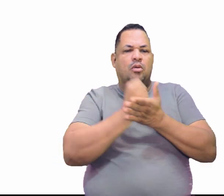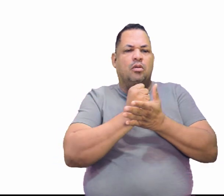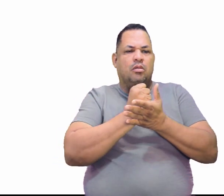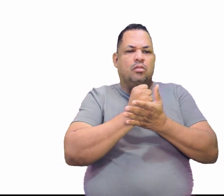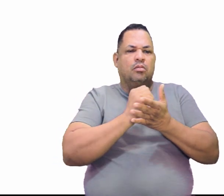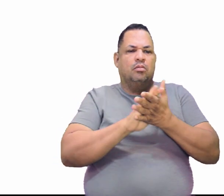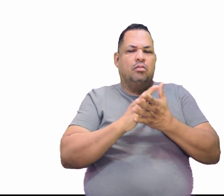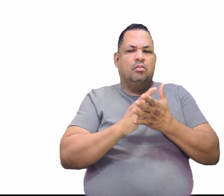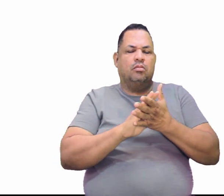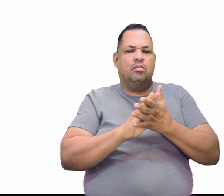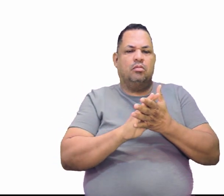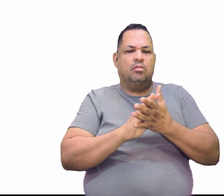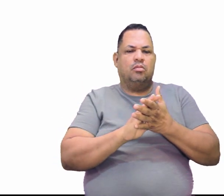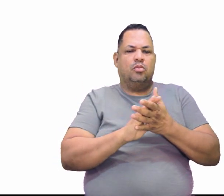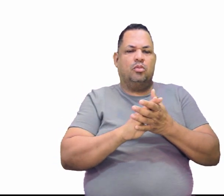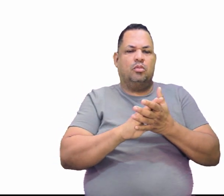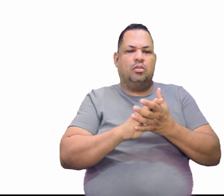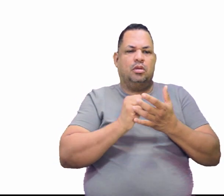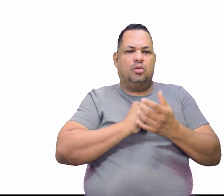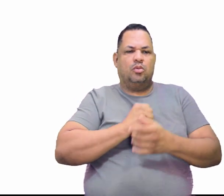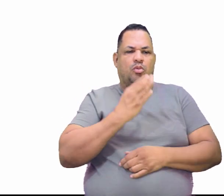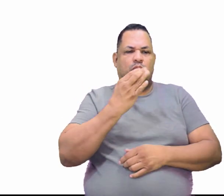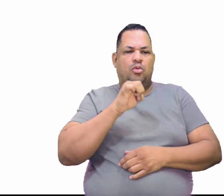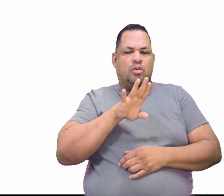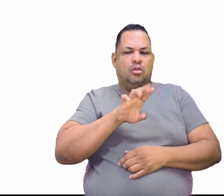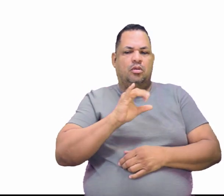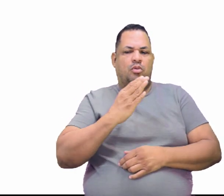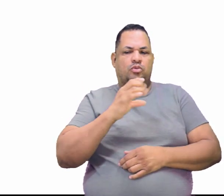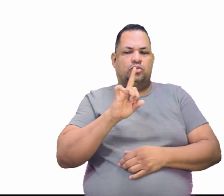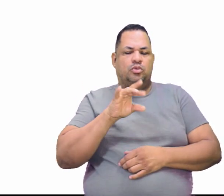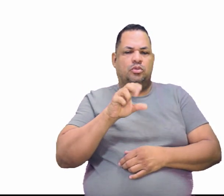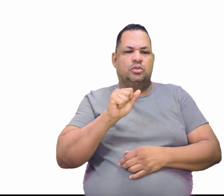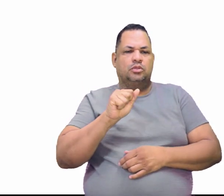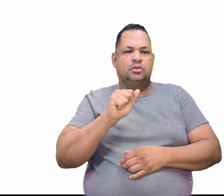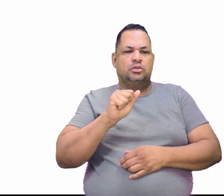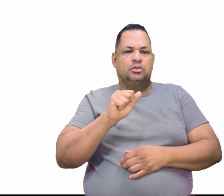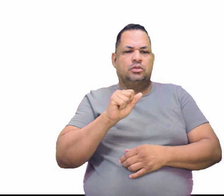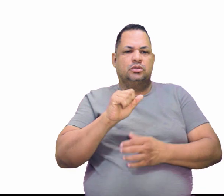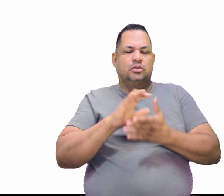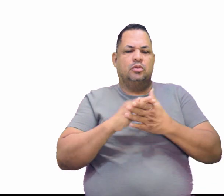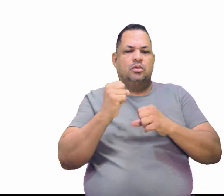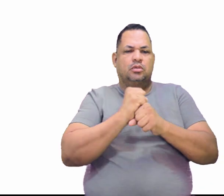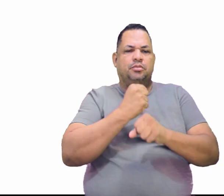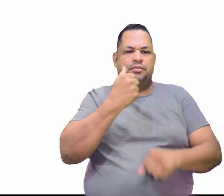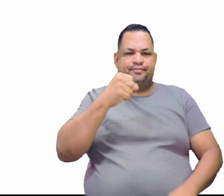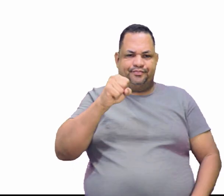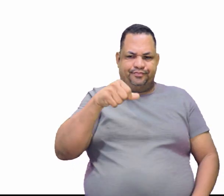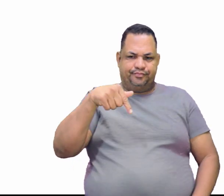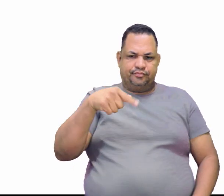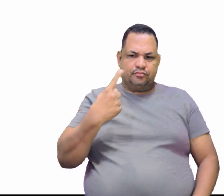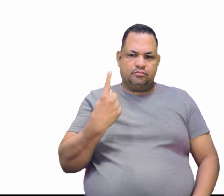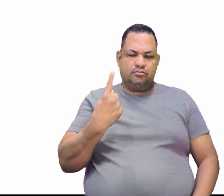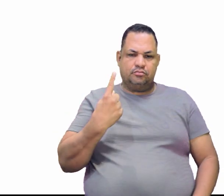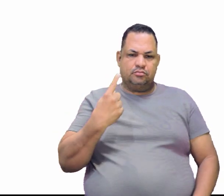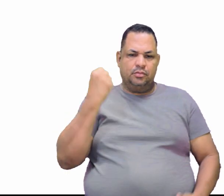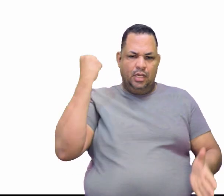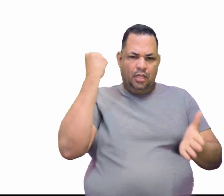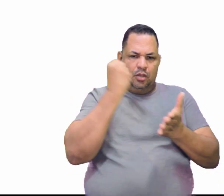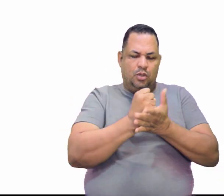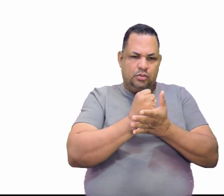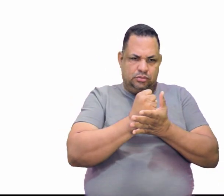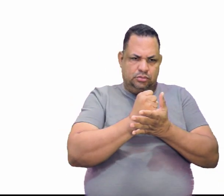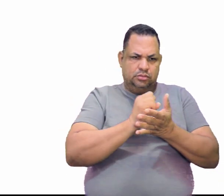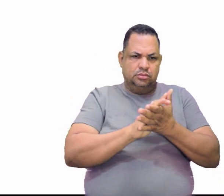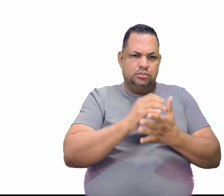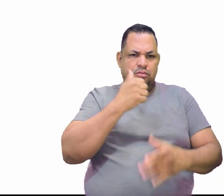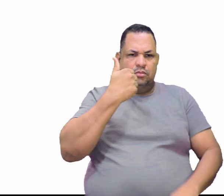contratada pelo Coronel Church. Isso em 1871. É contratada